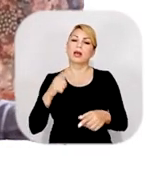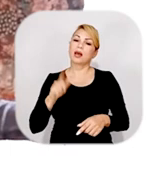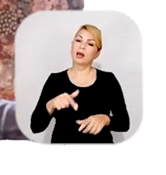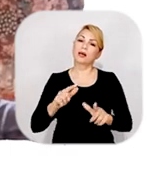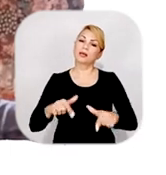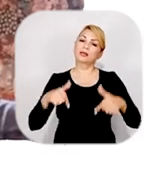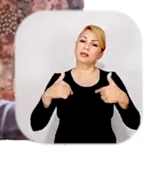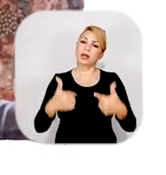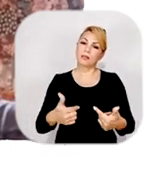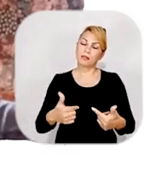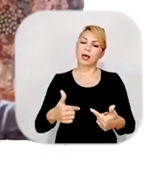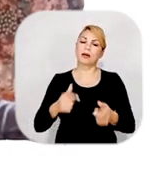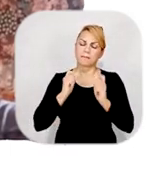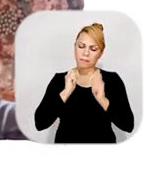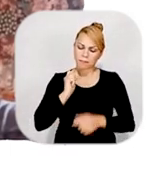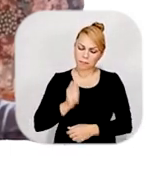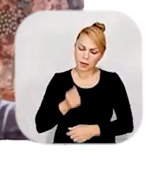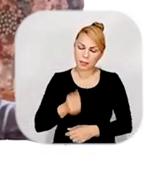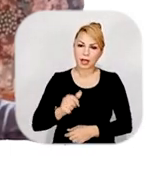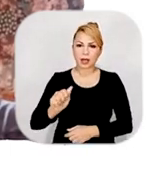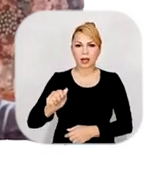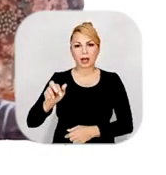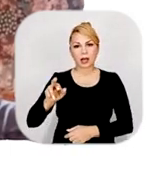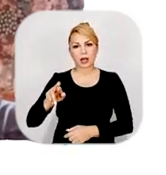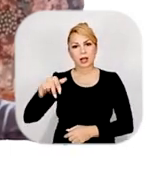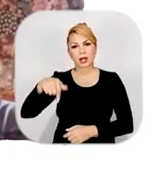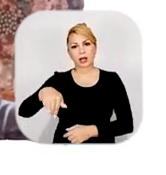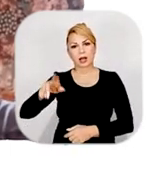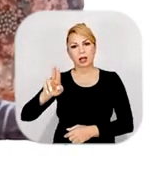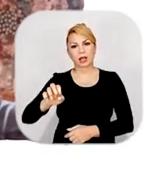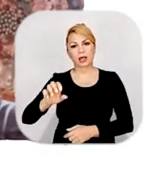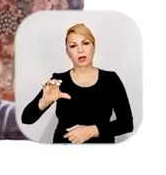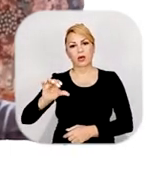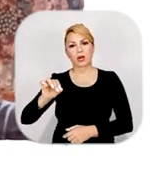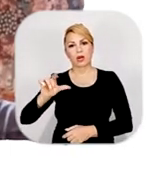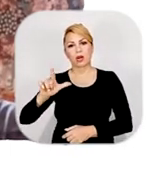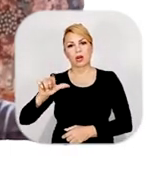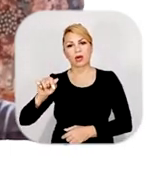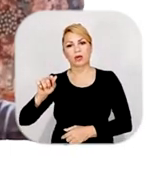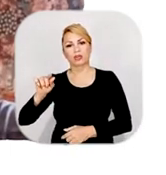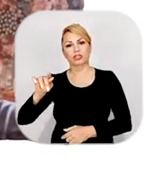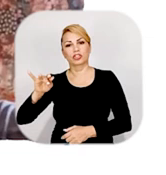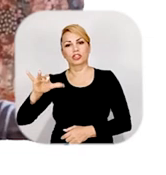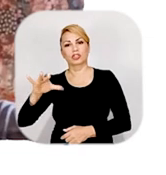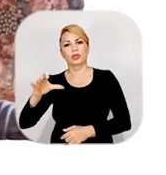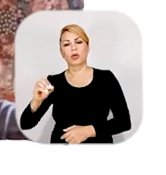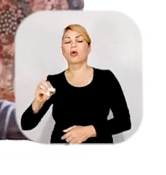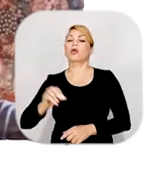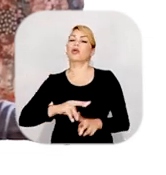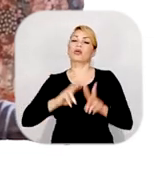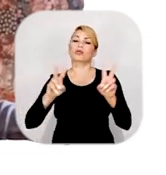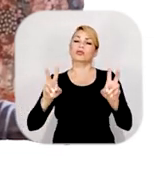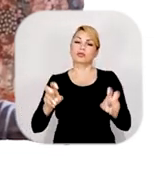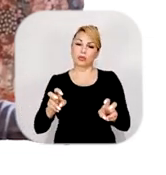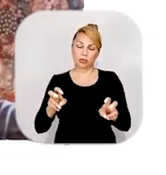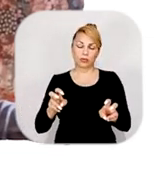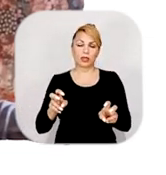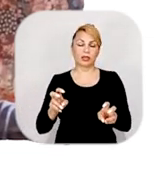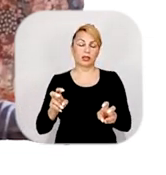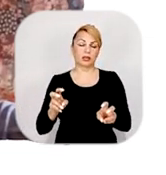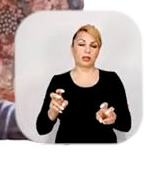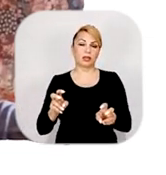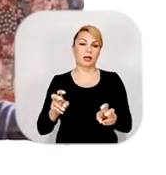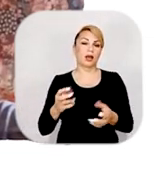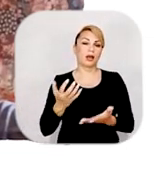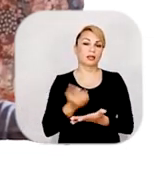meio arqueológico, foi um dos capítulos mais difíceis, que foi sobre essas gravações, né? Então, eu não sou etnomusicóloga,